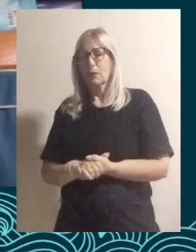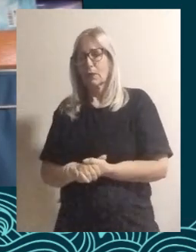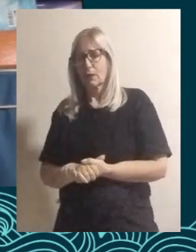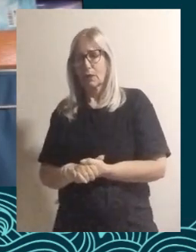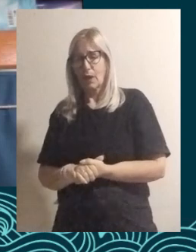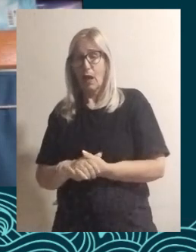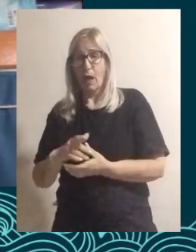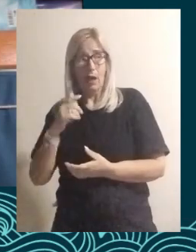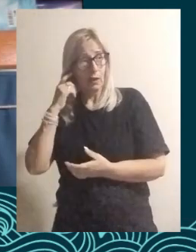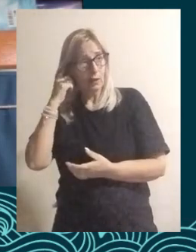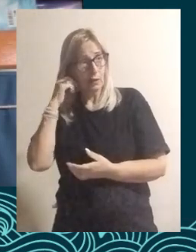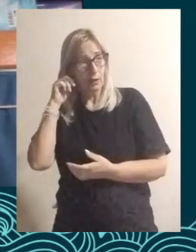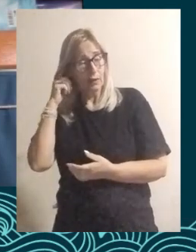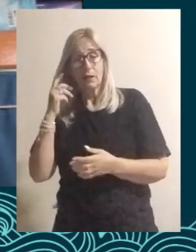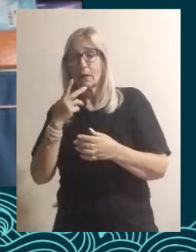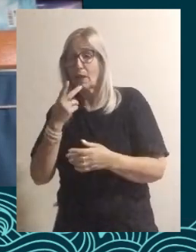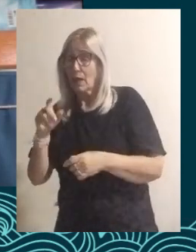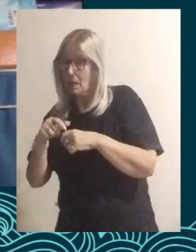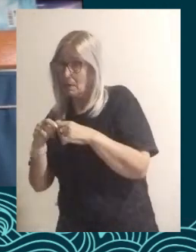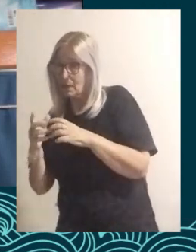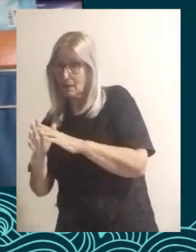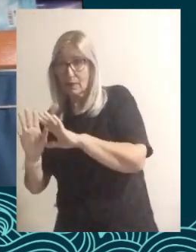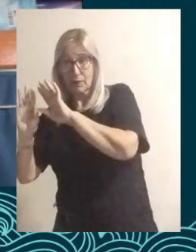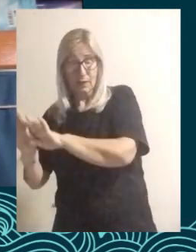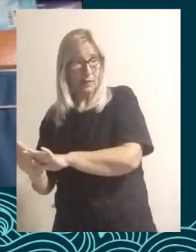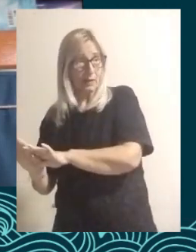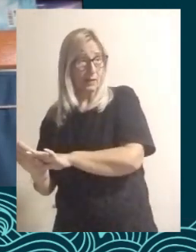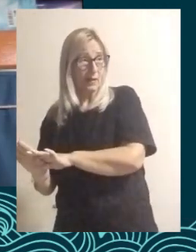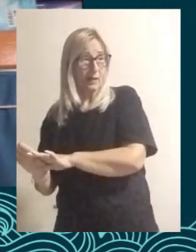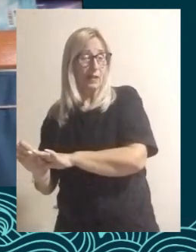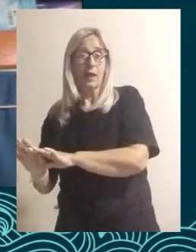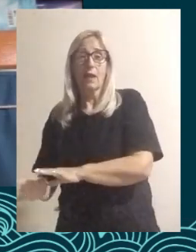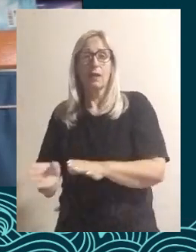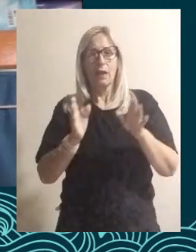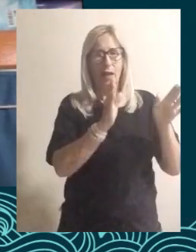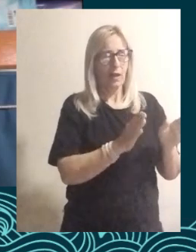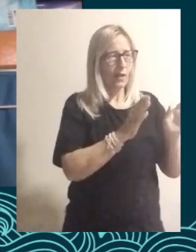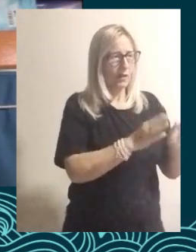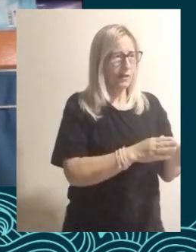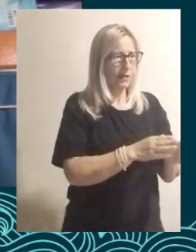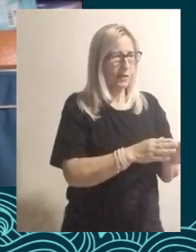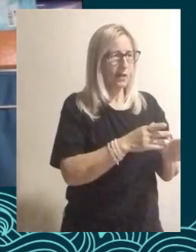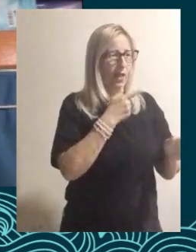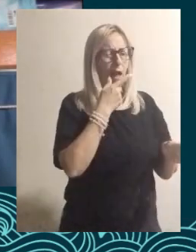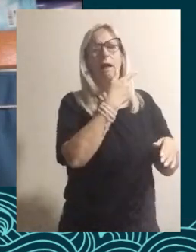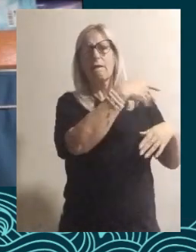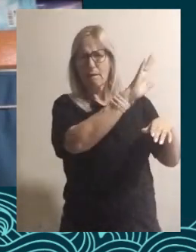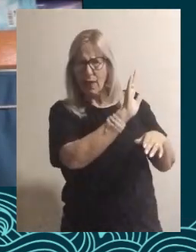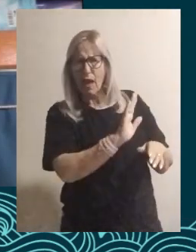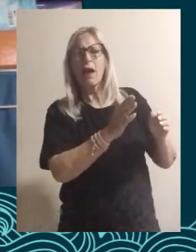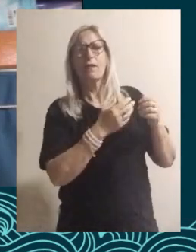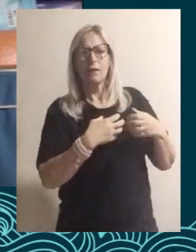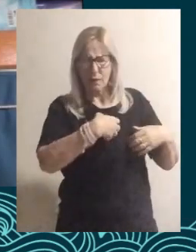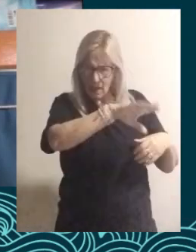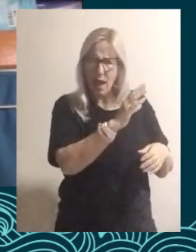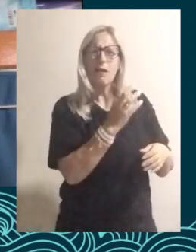muito perigoso para ele. E as pessoas, os veterinários que eram os médicos, que não eram daqui, não eram groenlandeses, falavam isso,